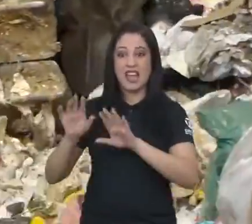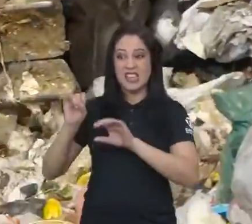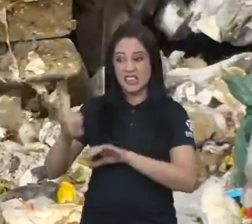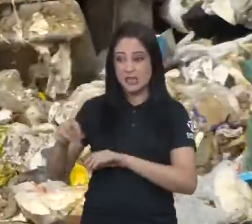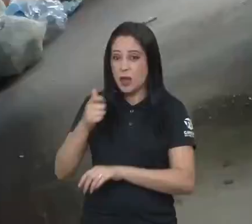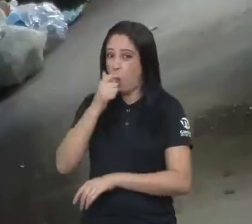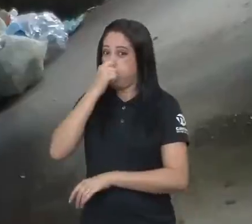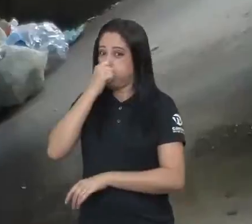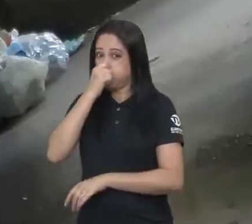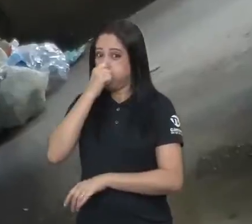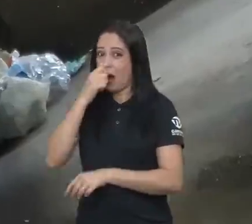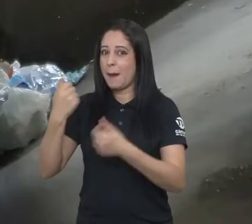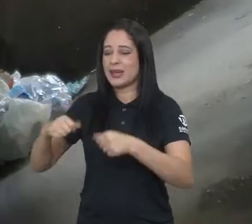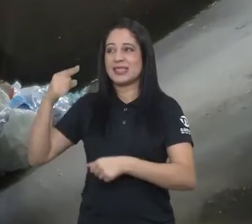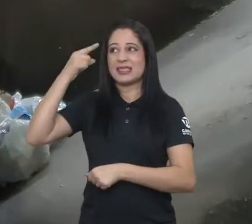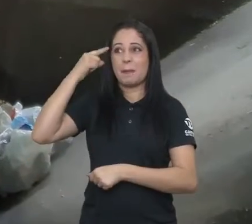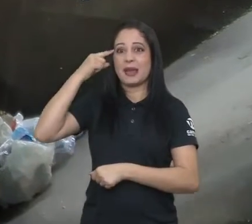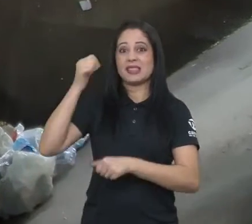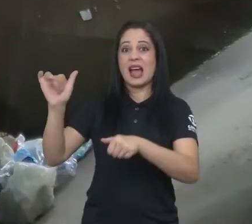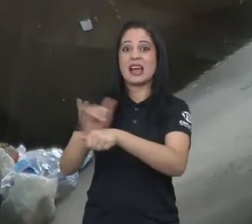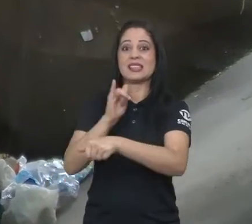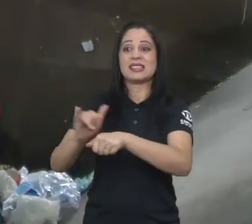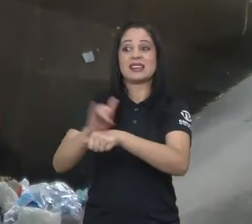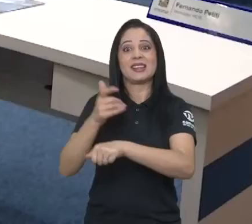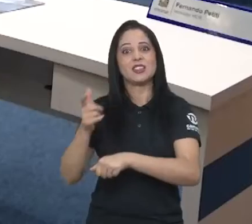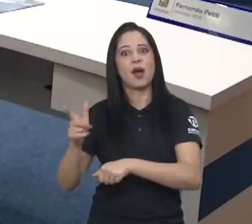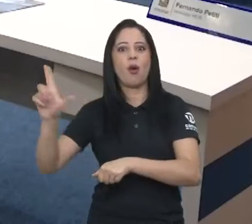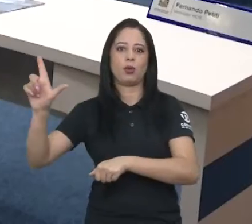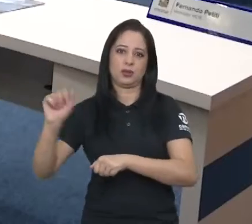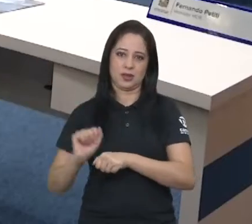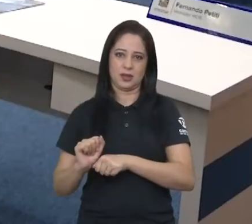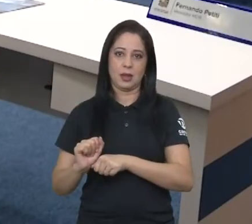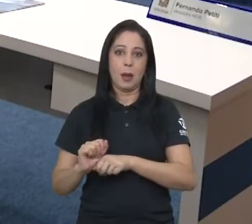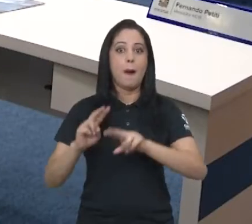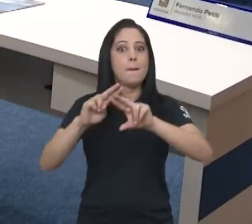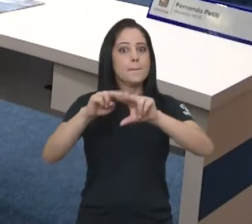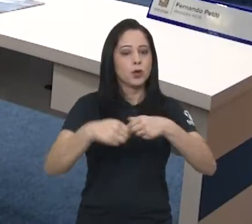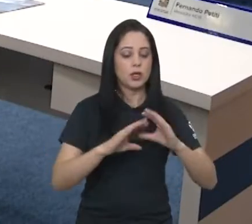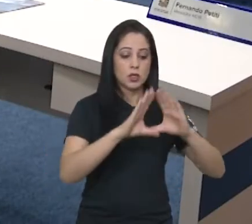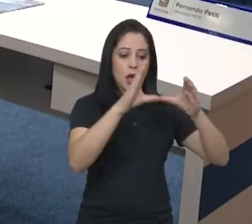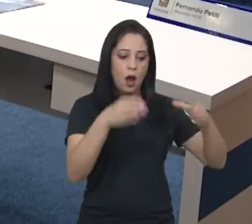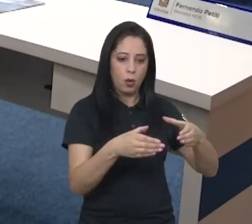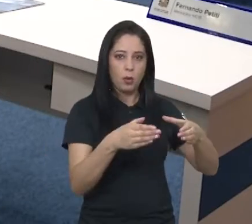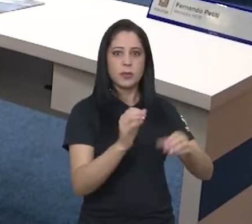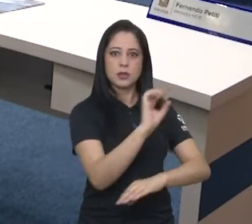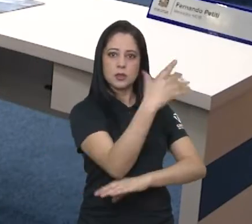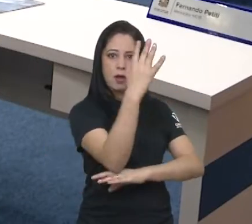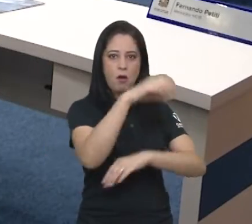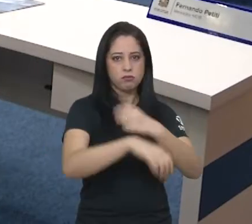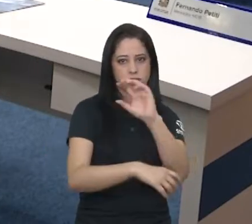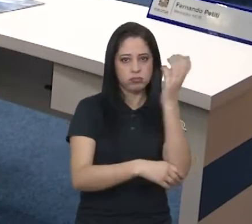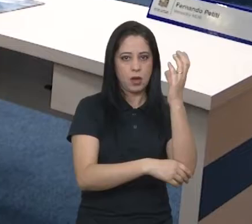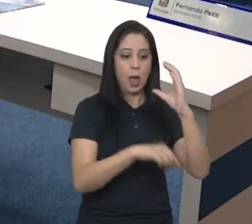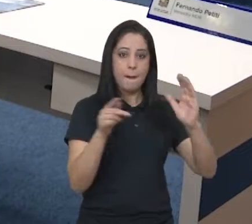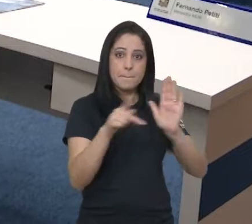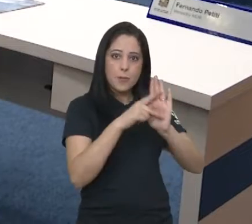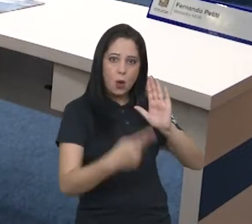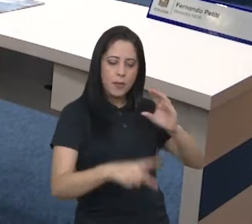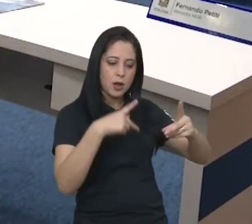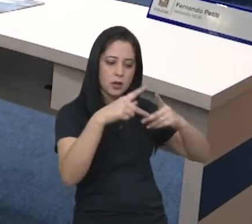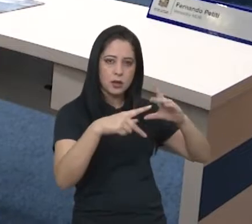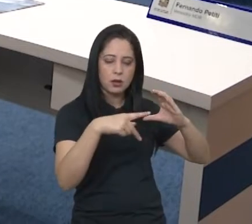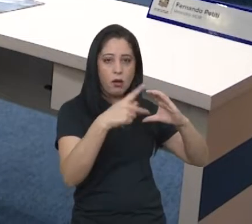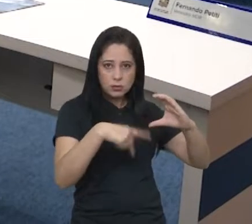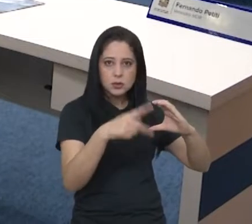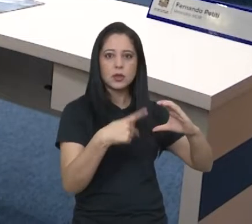dos resíduos, uma nova solução terá de ser pensada. Por este motivo, a Comissão de Meio Ambiente da Câmara de São José dos